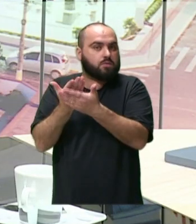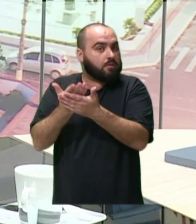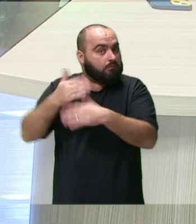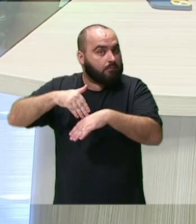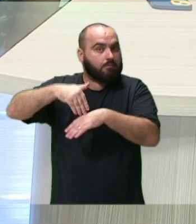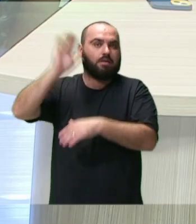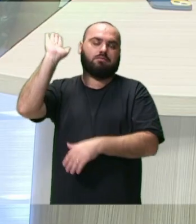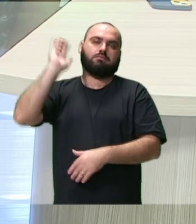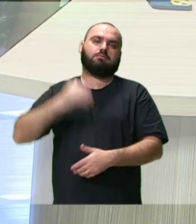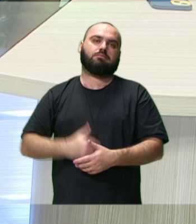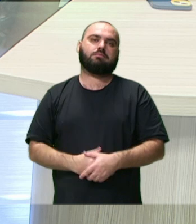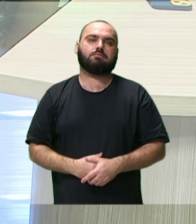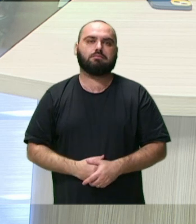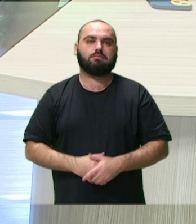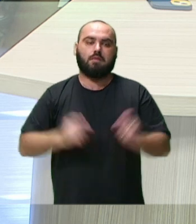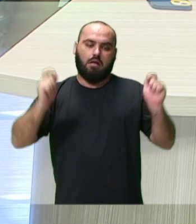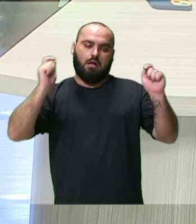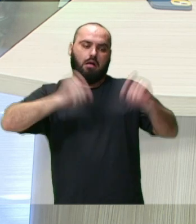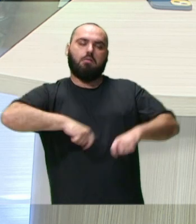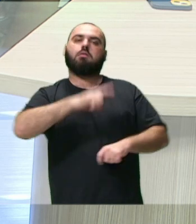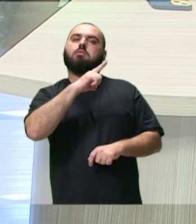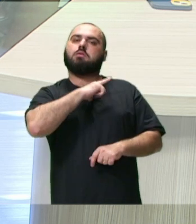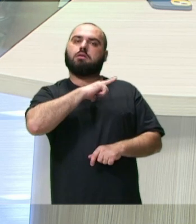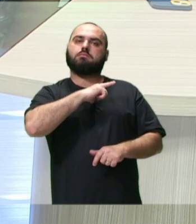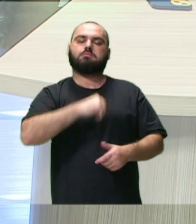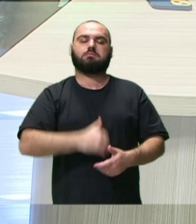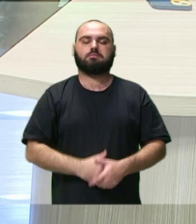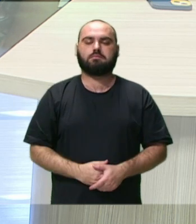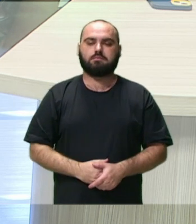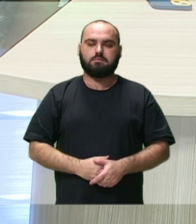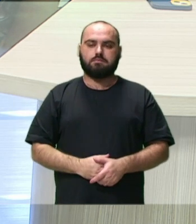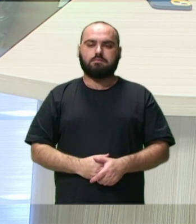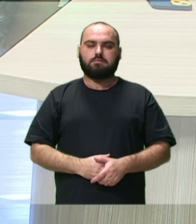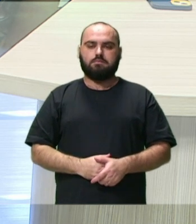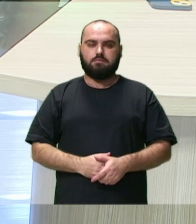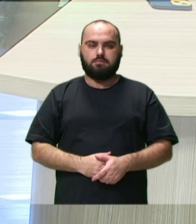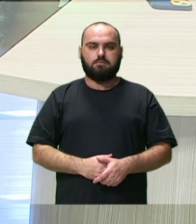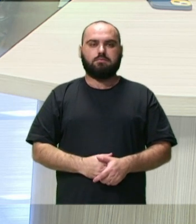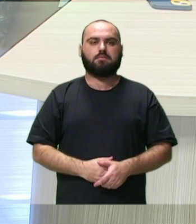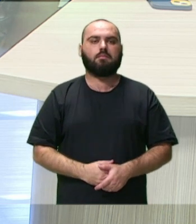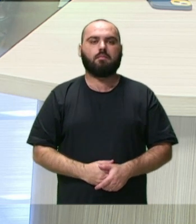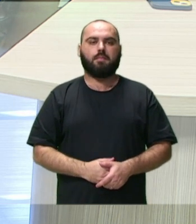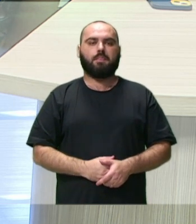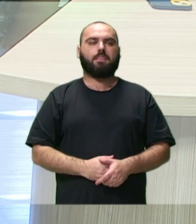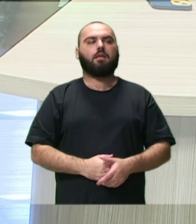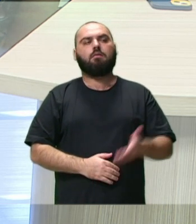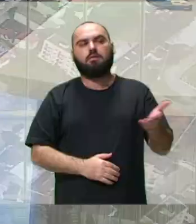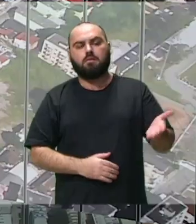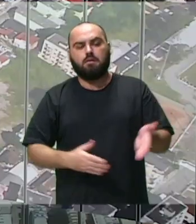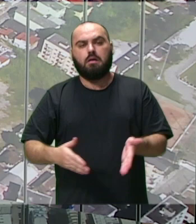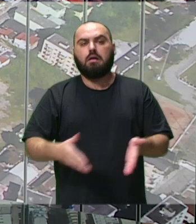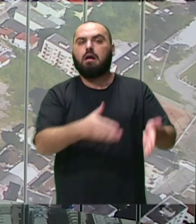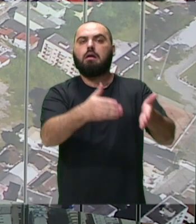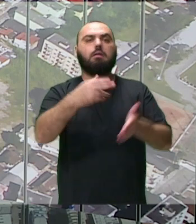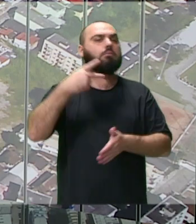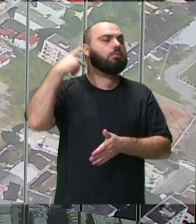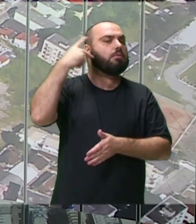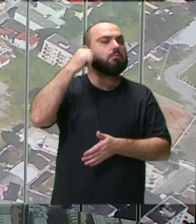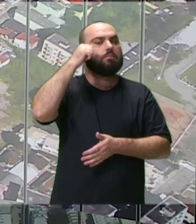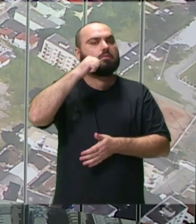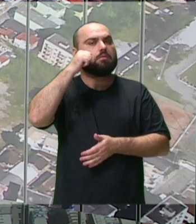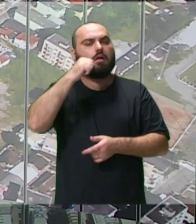dos homens. Então, capacidade se tem. E, vereadora, falando então da carreira política para as mulheres, quais são as